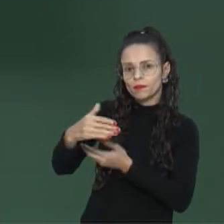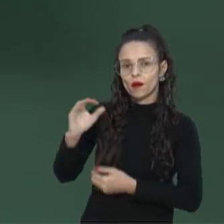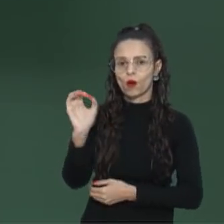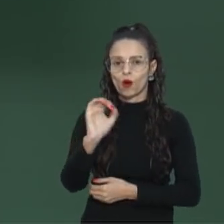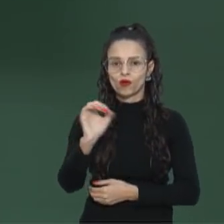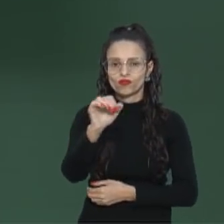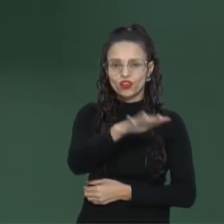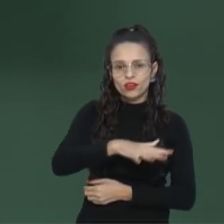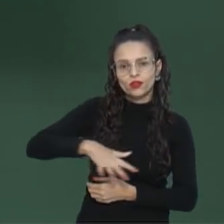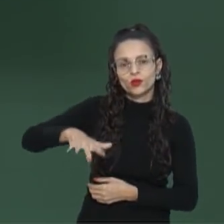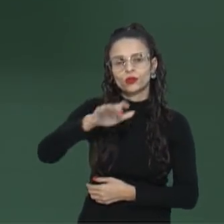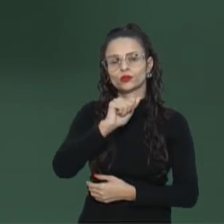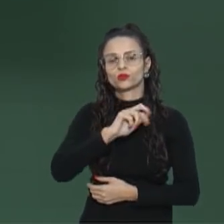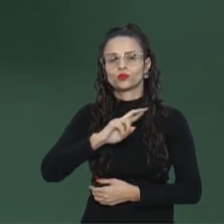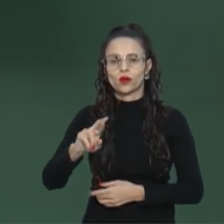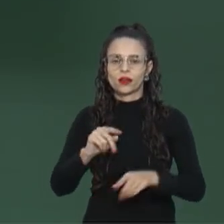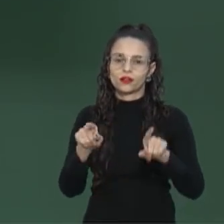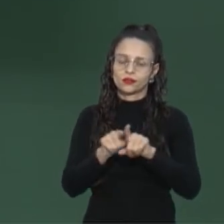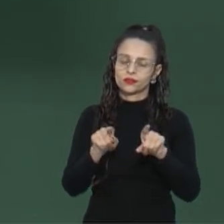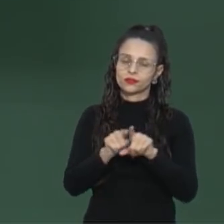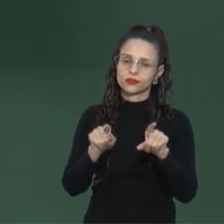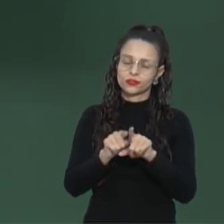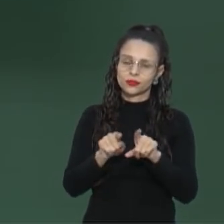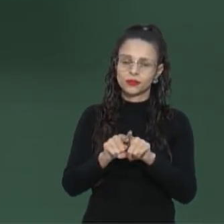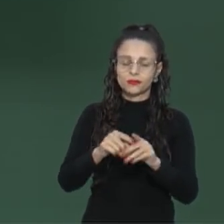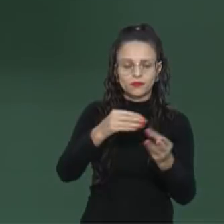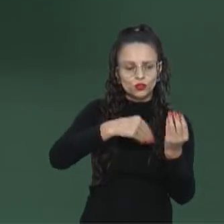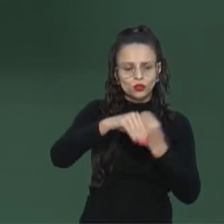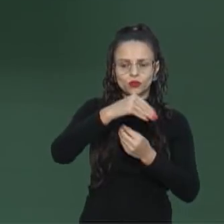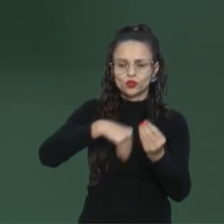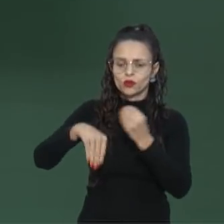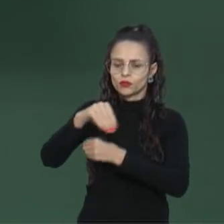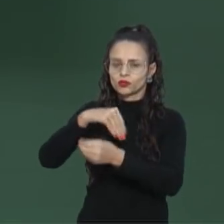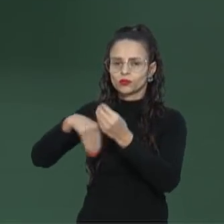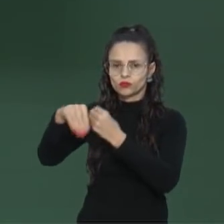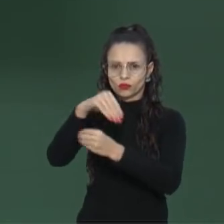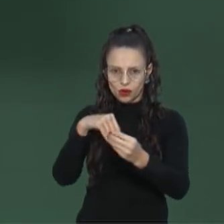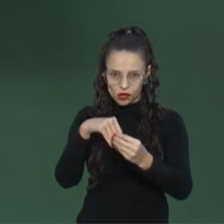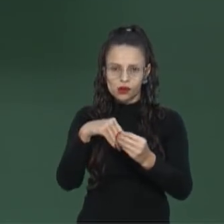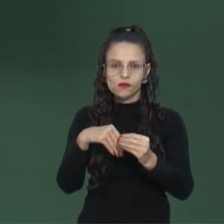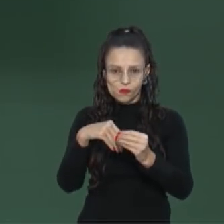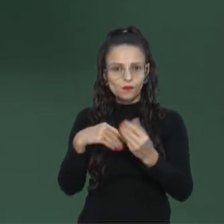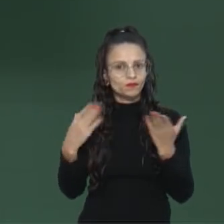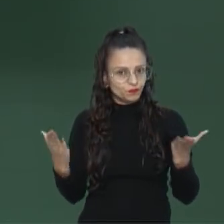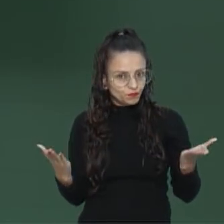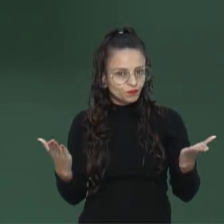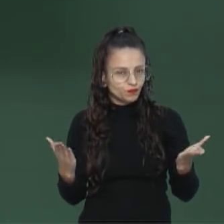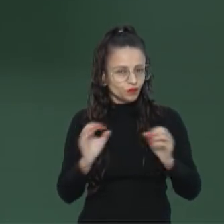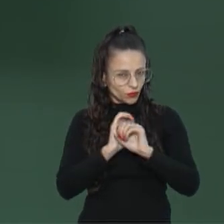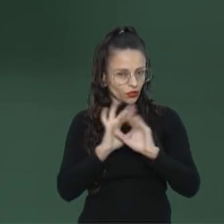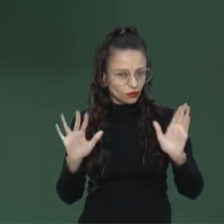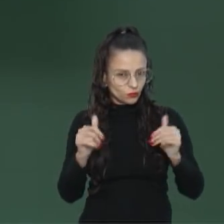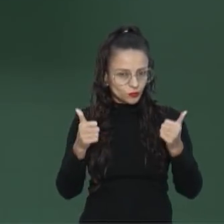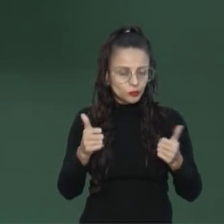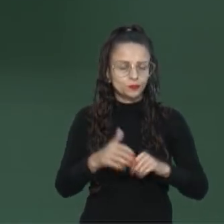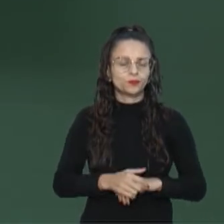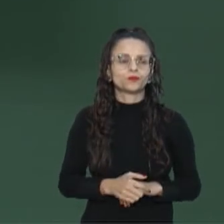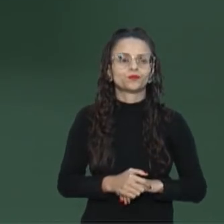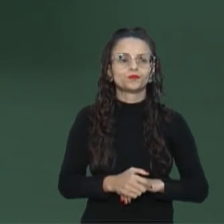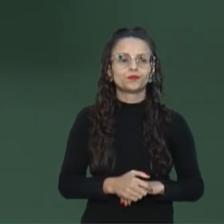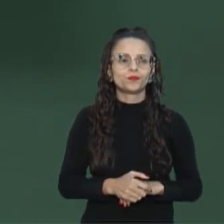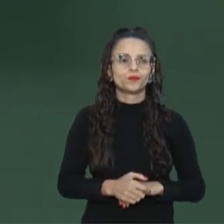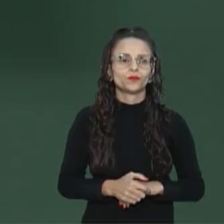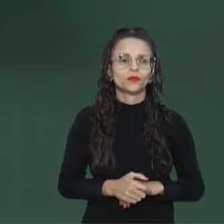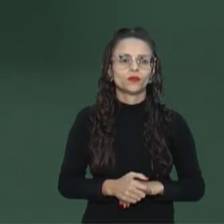uma mistura oxigênio do ar, dióxido de enxofre e água. Ah, agora ficou claro, né?